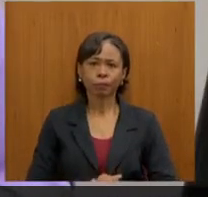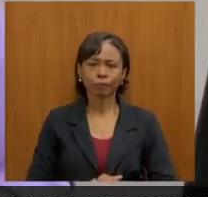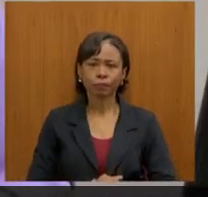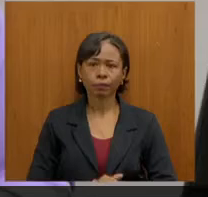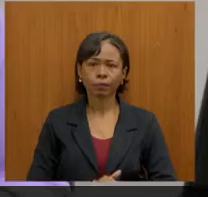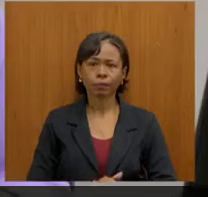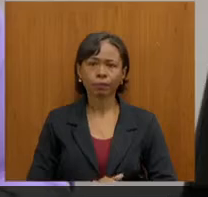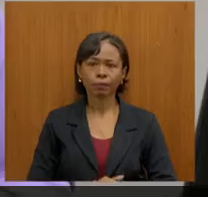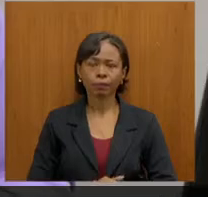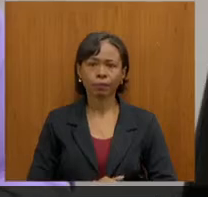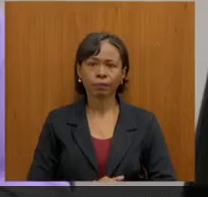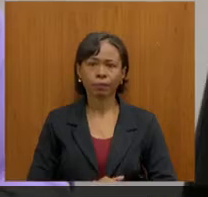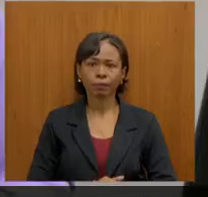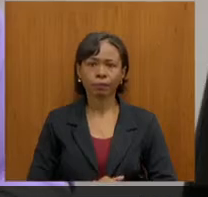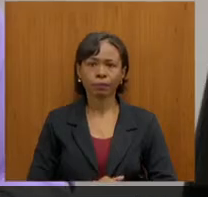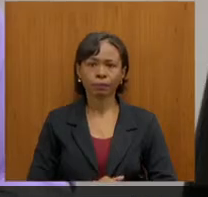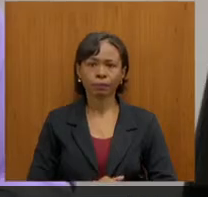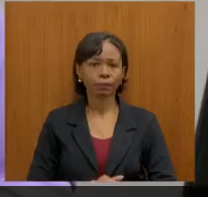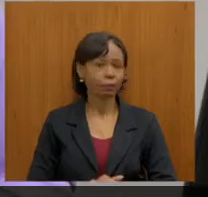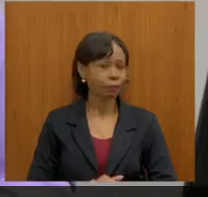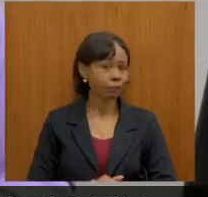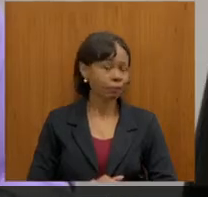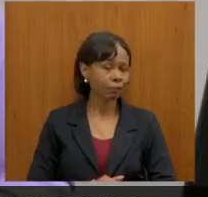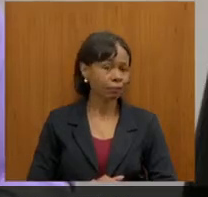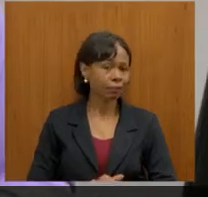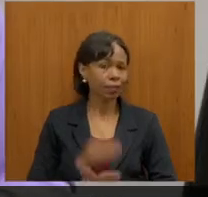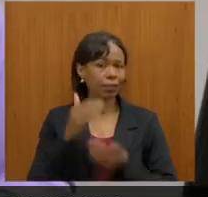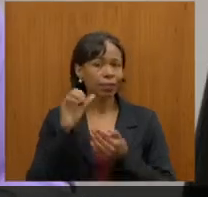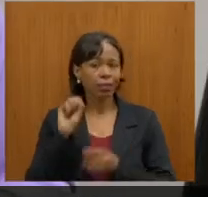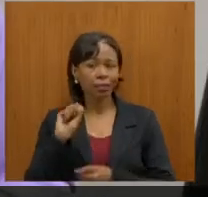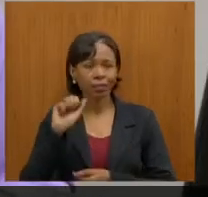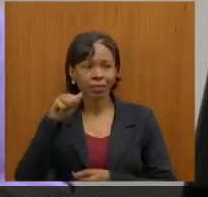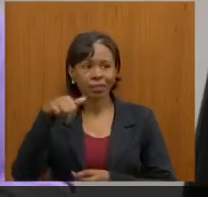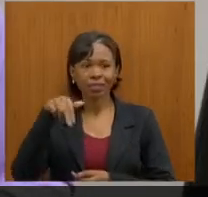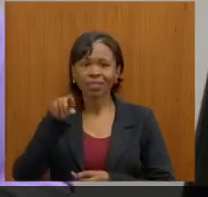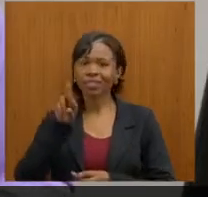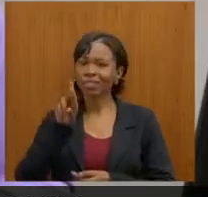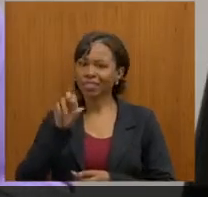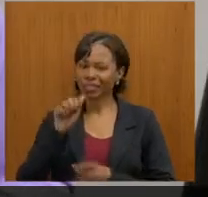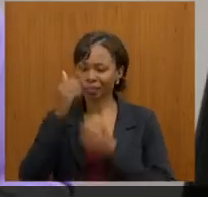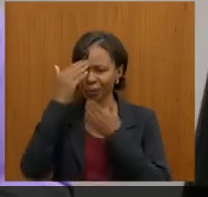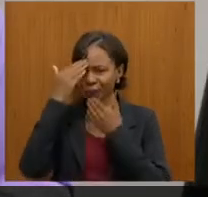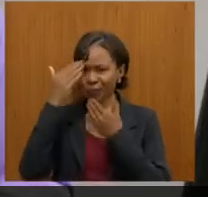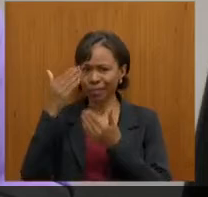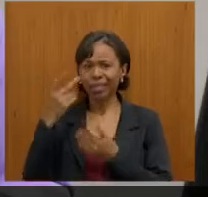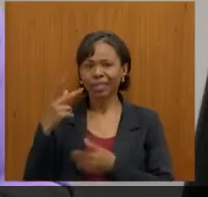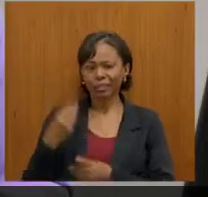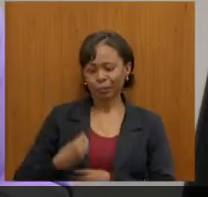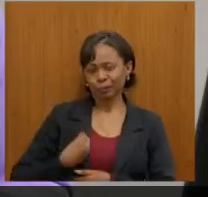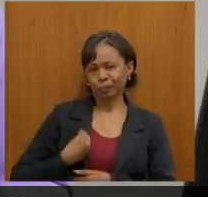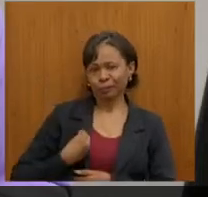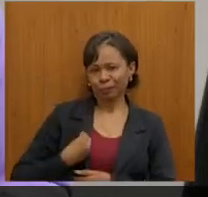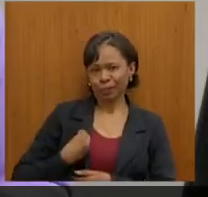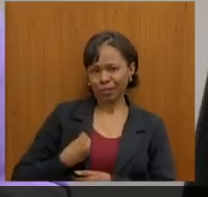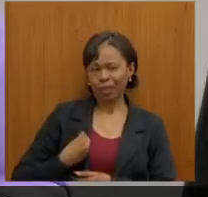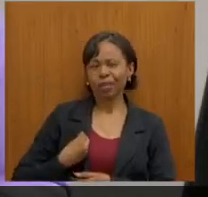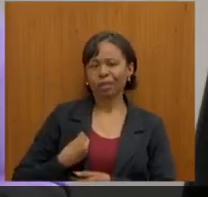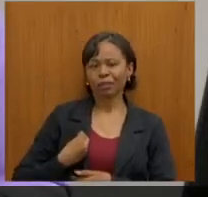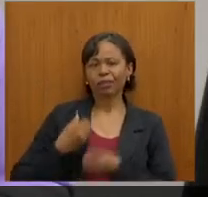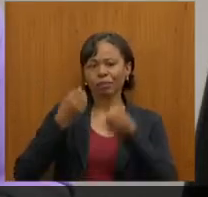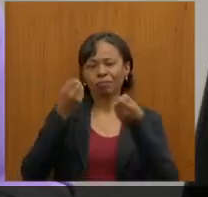G1 Oi Sandra Obrigada pela pela sua participação pelo